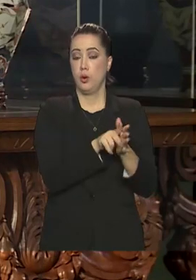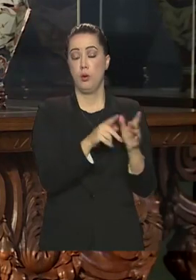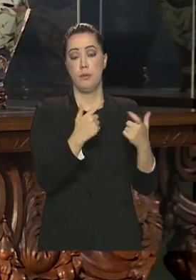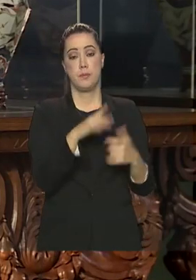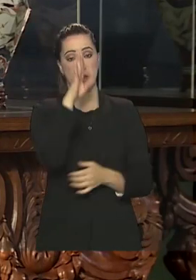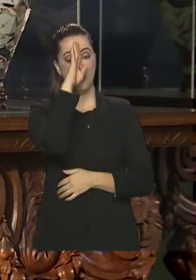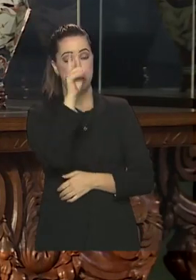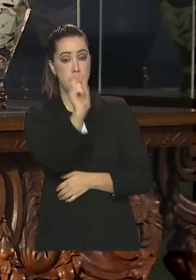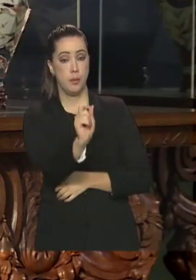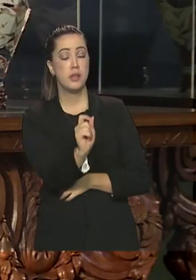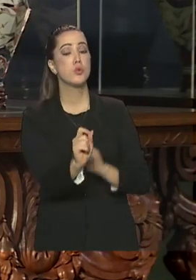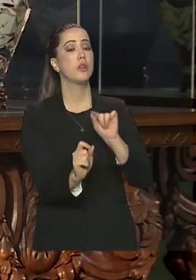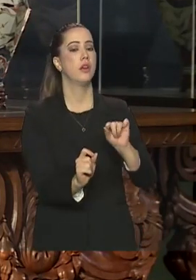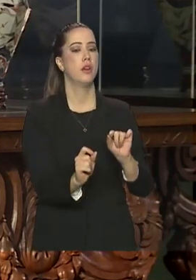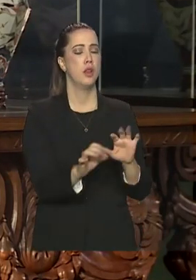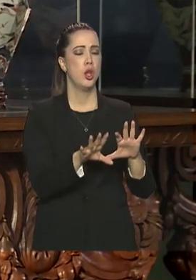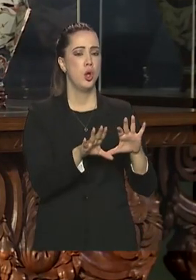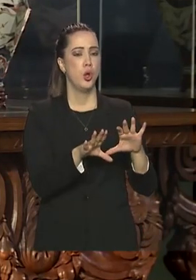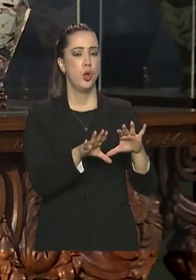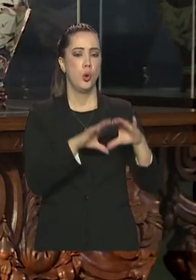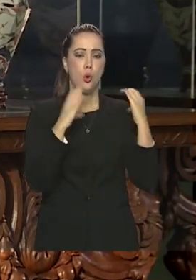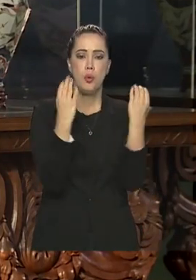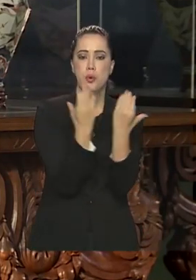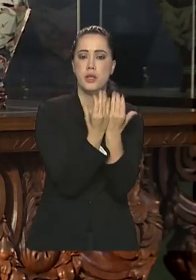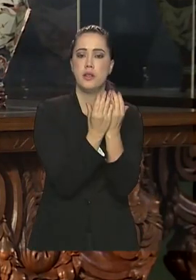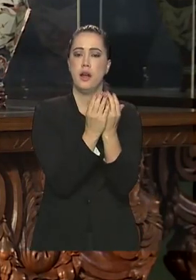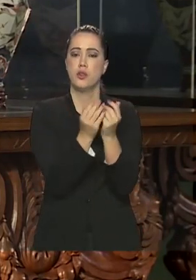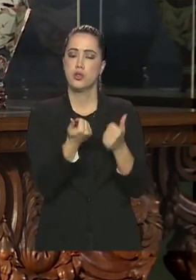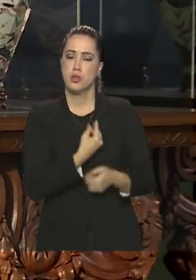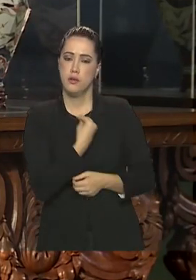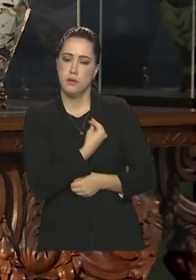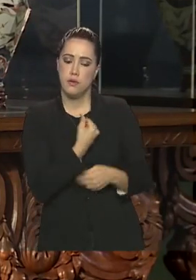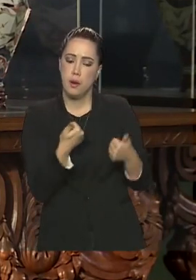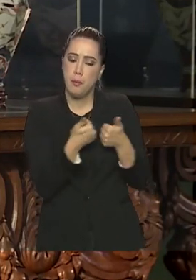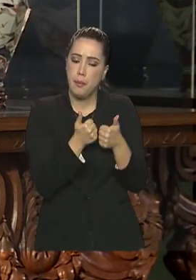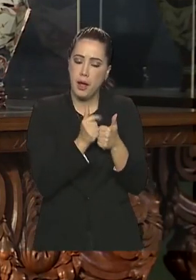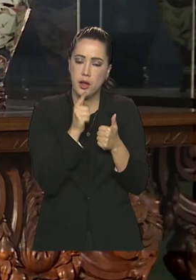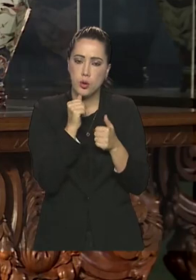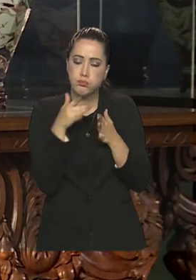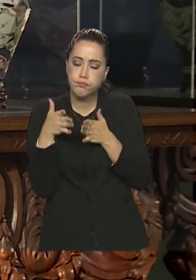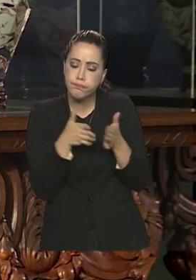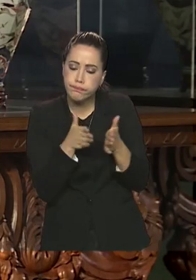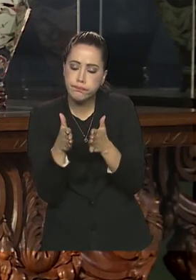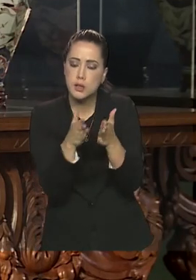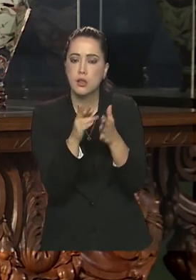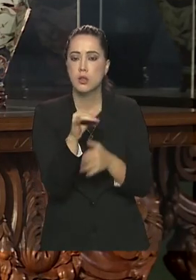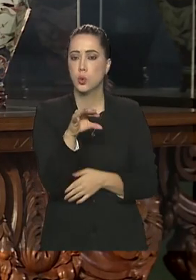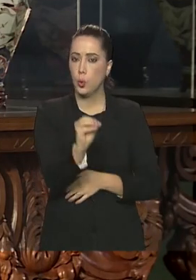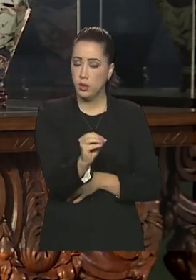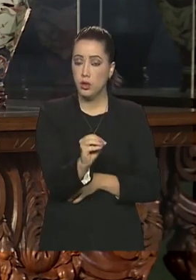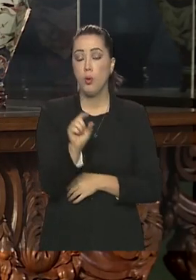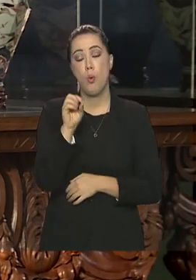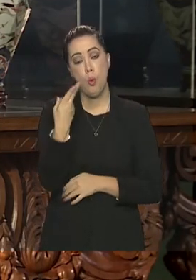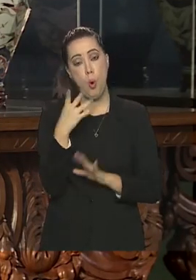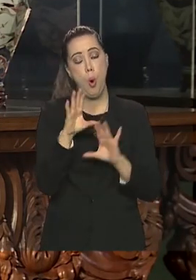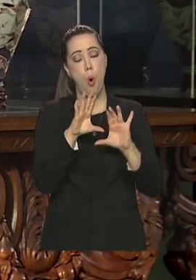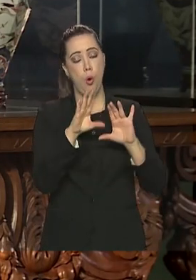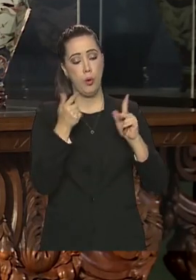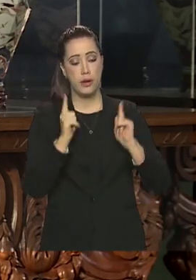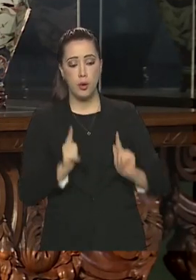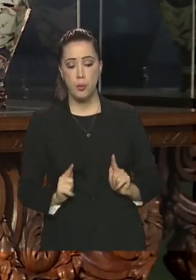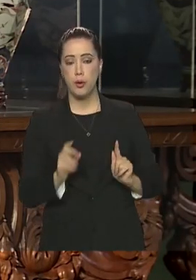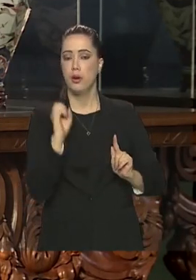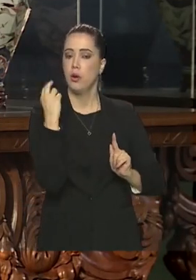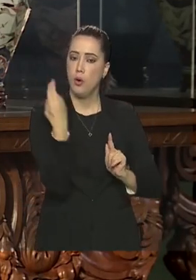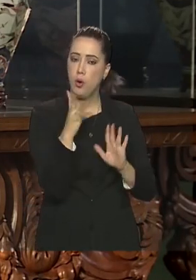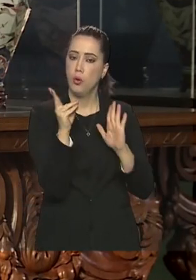são principalmente comunidades ribeirinhas, indígenas e quilombolas. Vão ser placas solares instaladas nessas